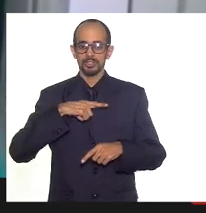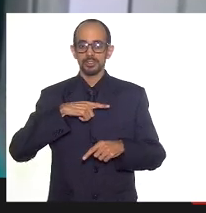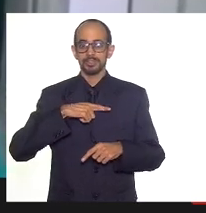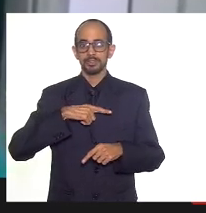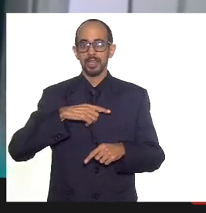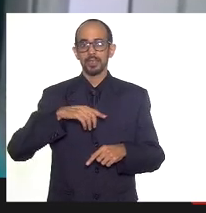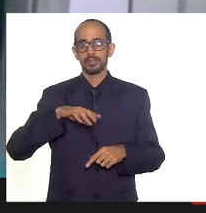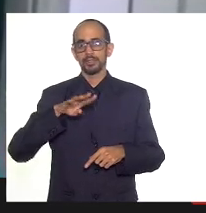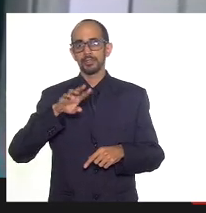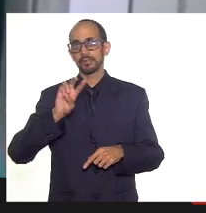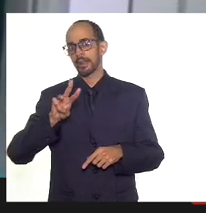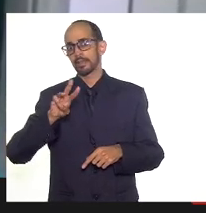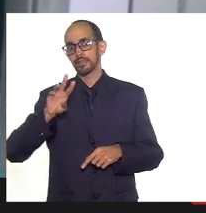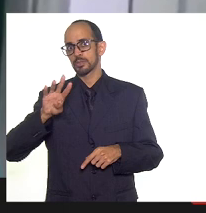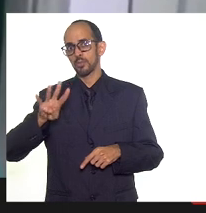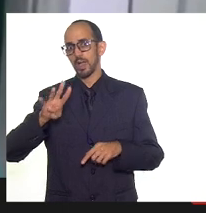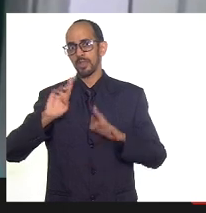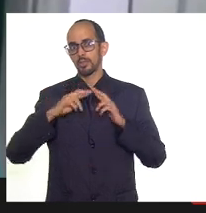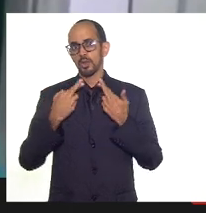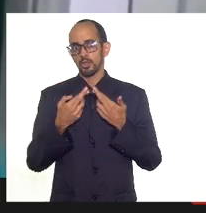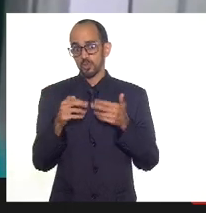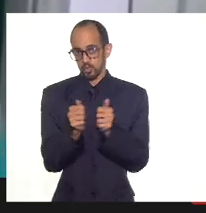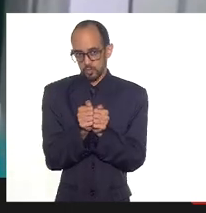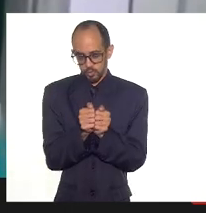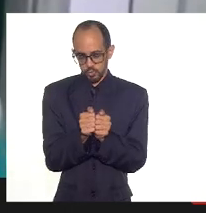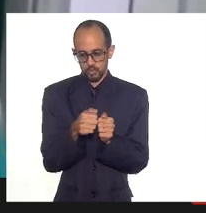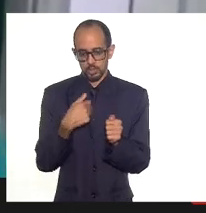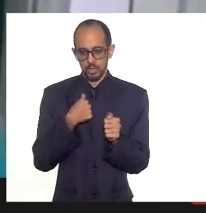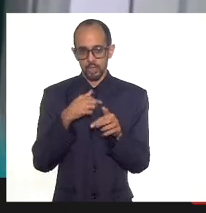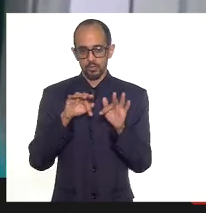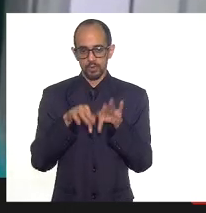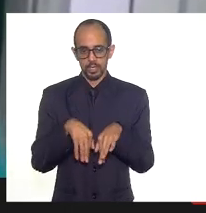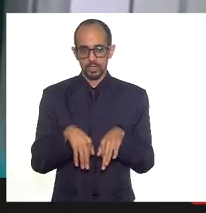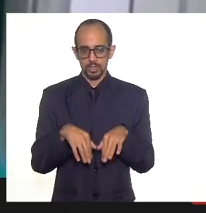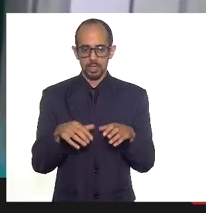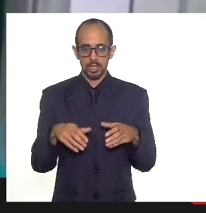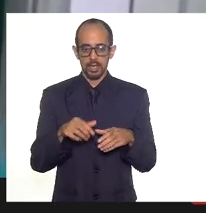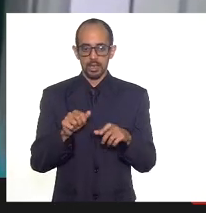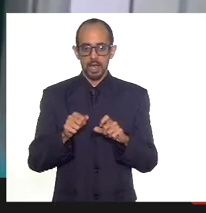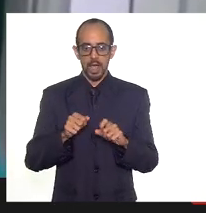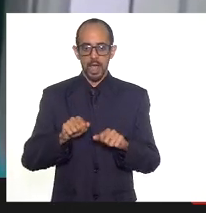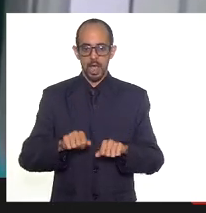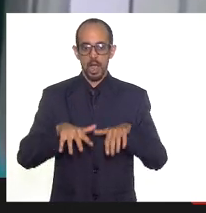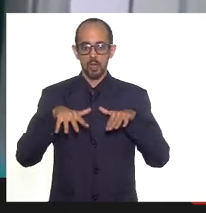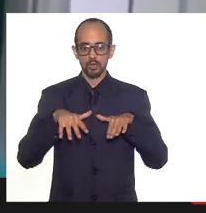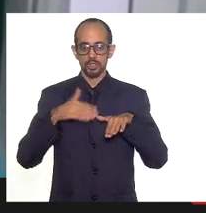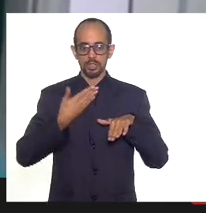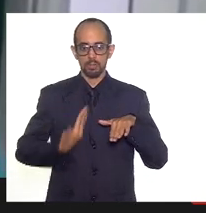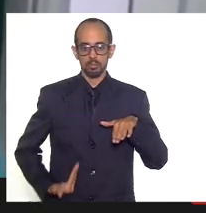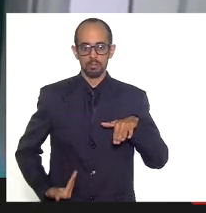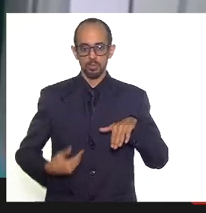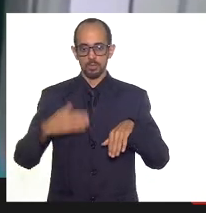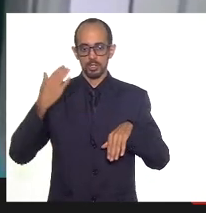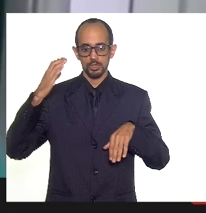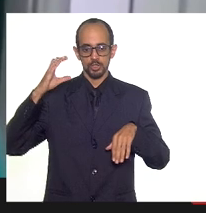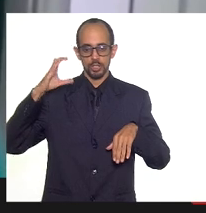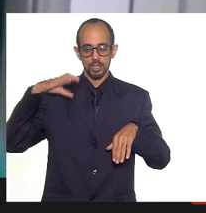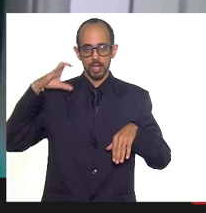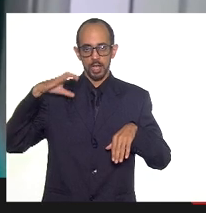agendas simultâneas. Estou saindo agora de uma audiência pública da Câmara Municipal de Niterói, tratando do asfixiamento